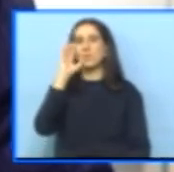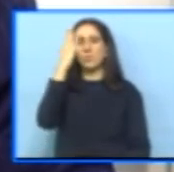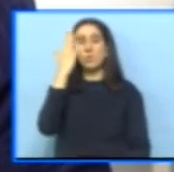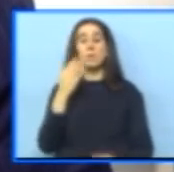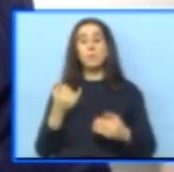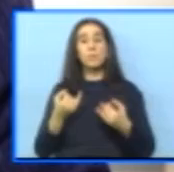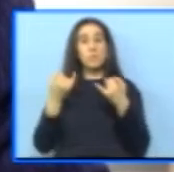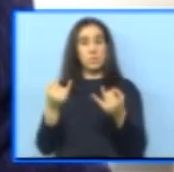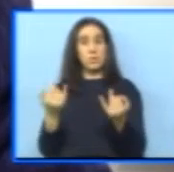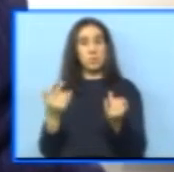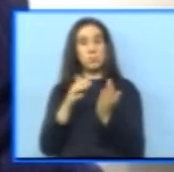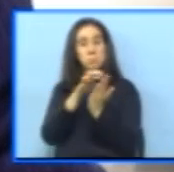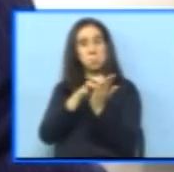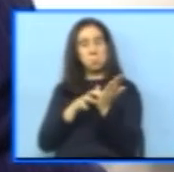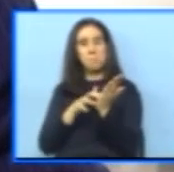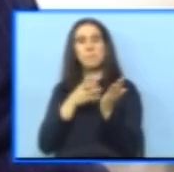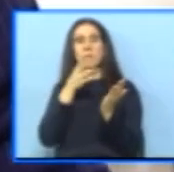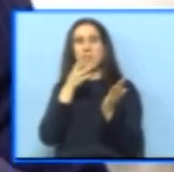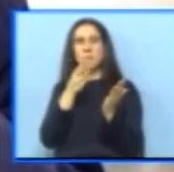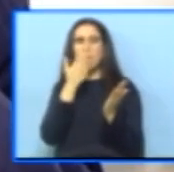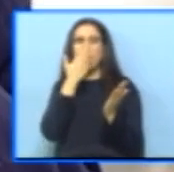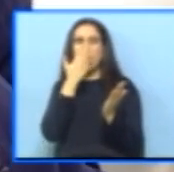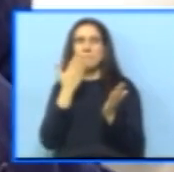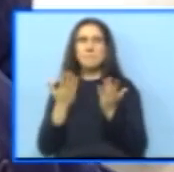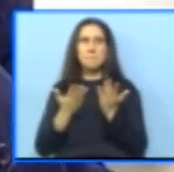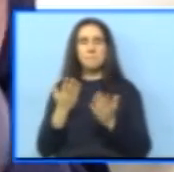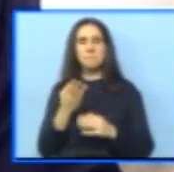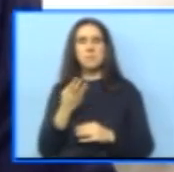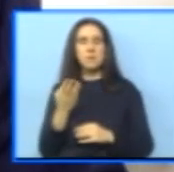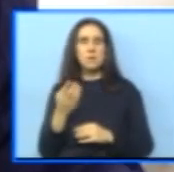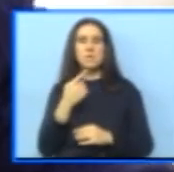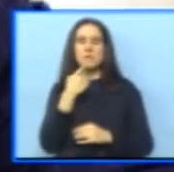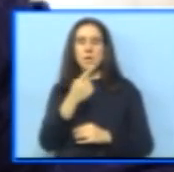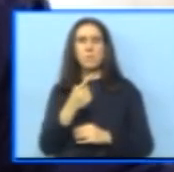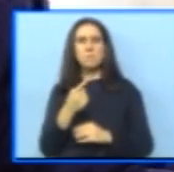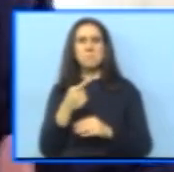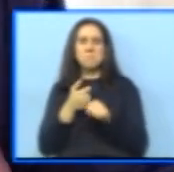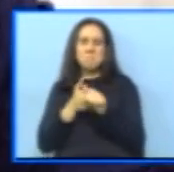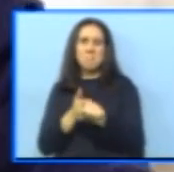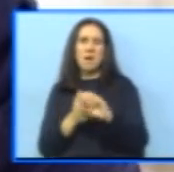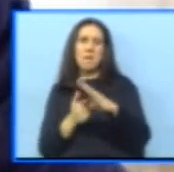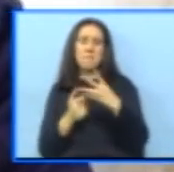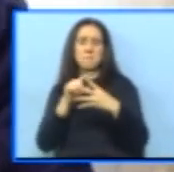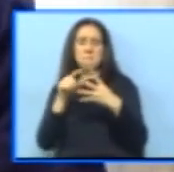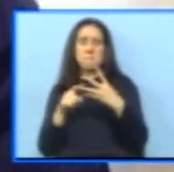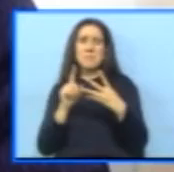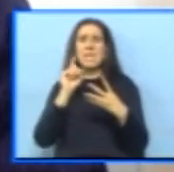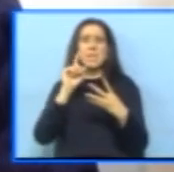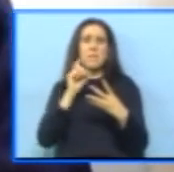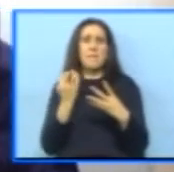Porque depois vemos o Evangelho restringir quase que, eu diria, a 4 preceitos, que, enfim, são importantes,